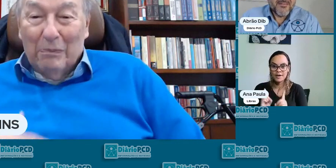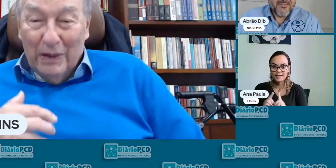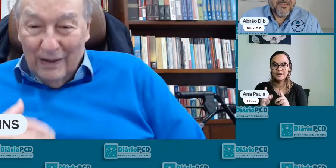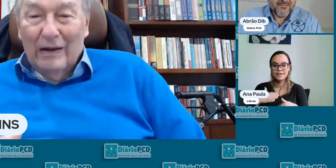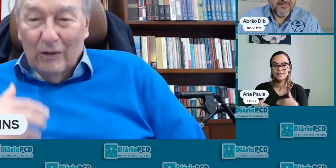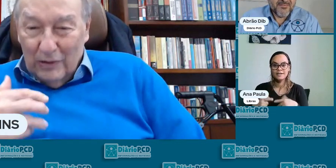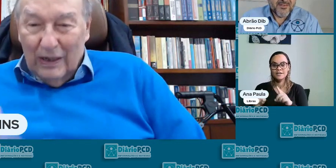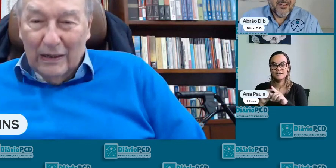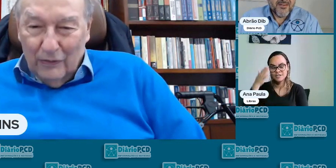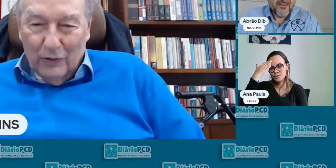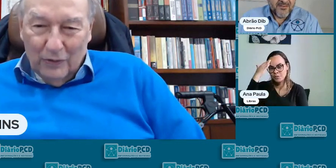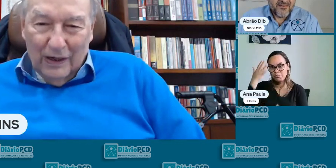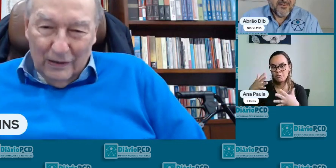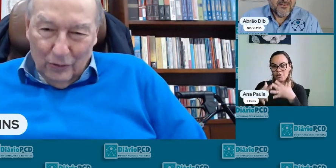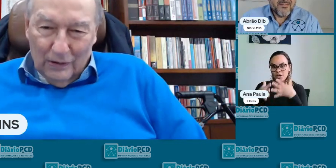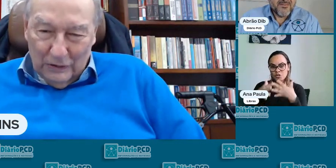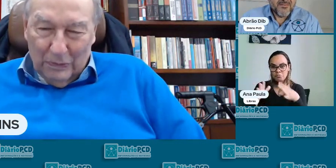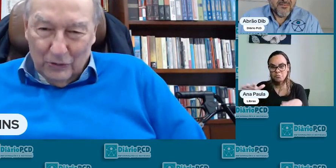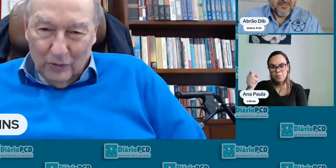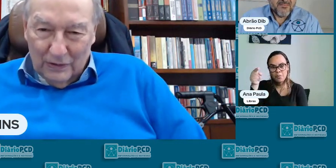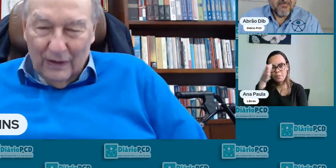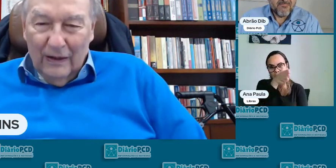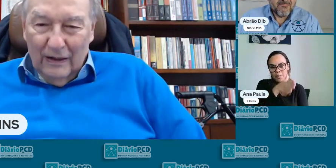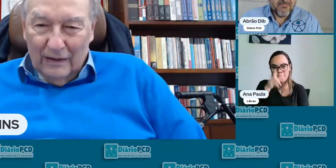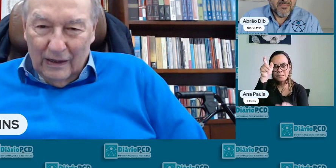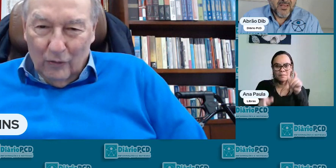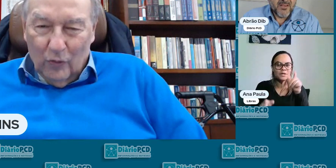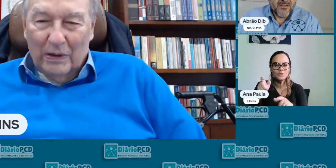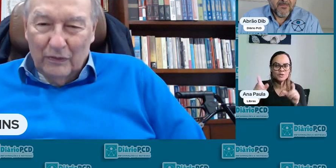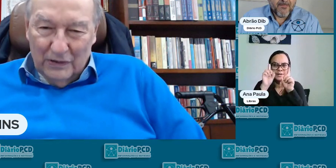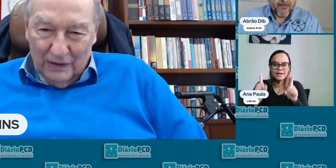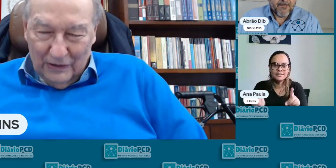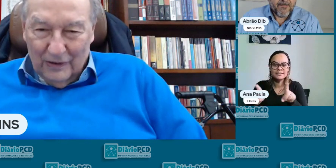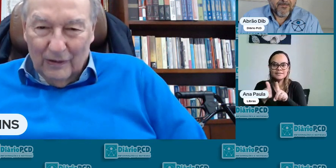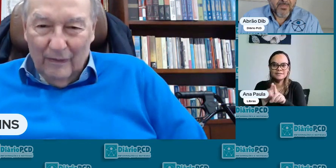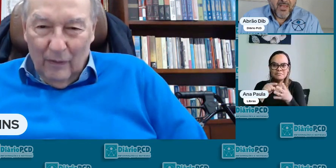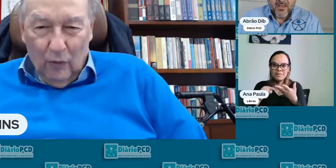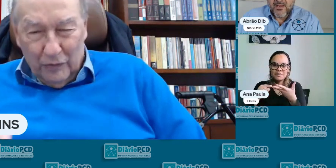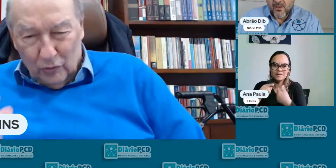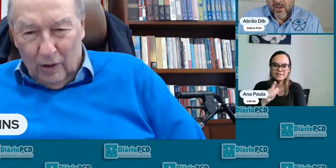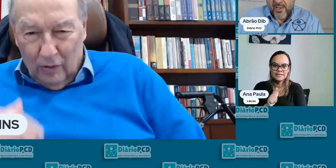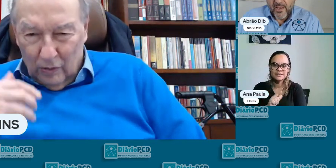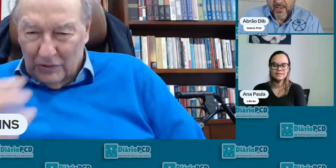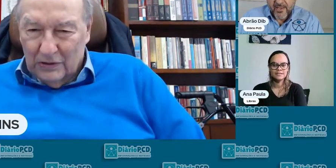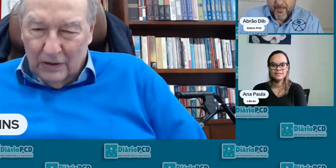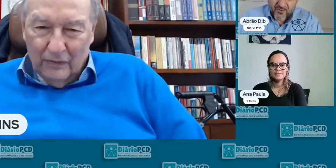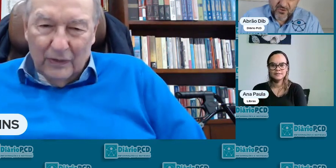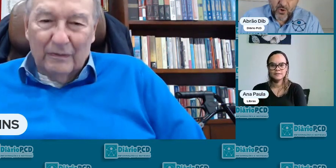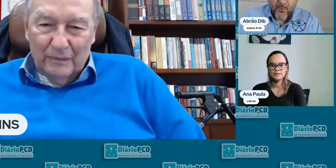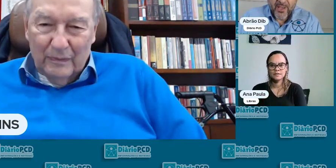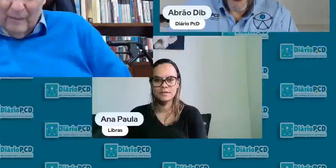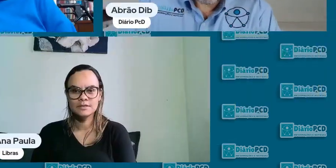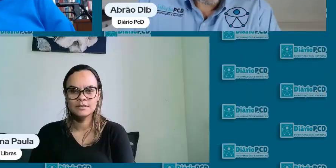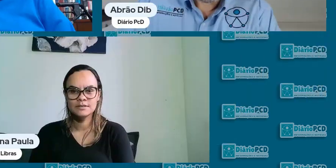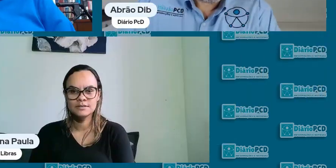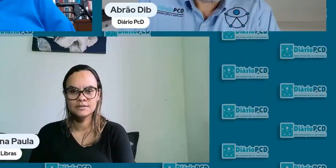por saber o que é a dificuldade de todas as pessoas que têm alguma deficiência, né? O Bom, visual, o auditivo. professor,